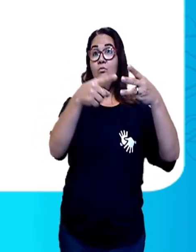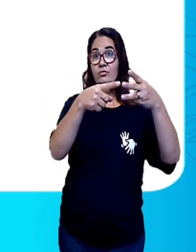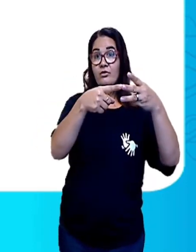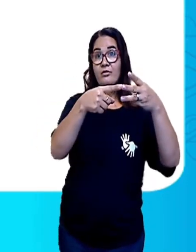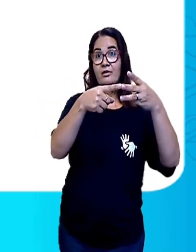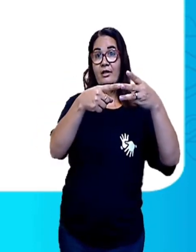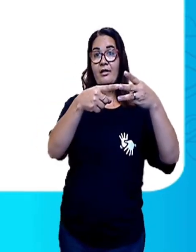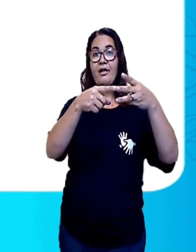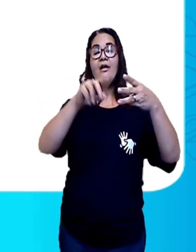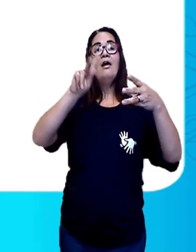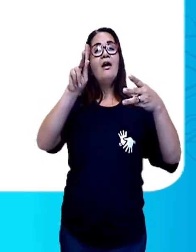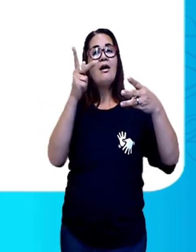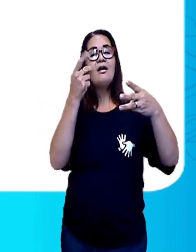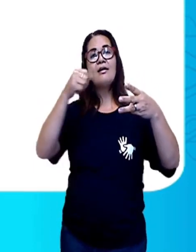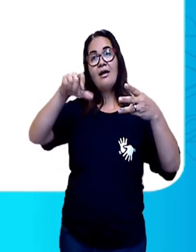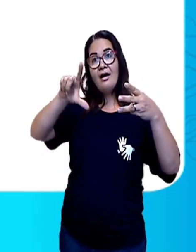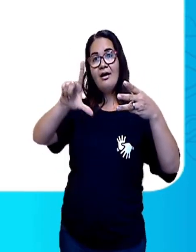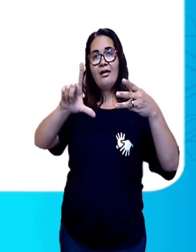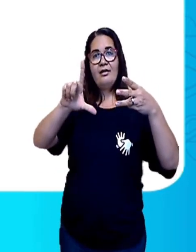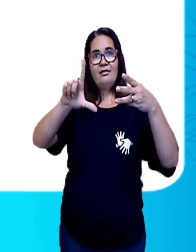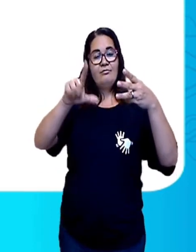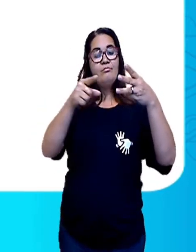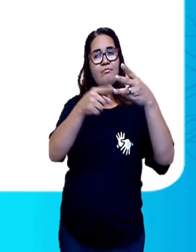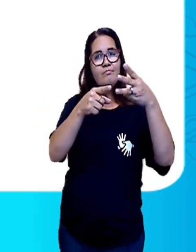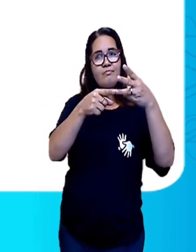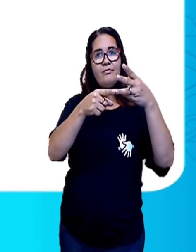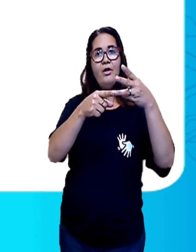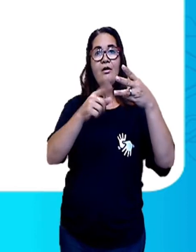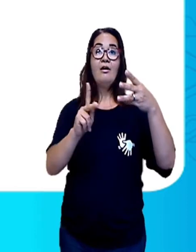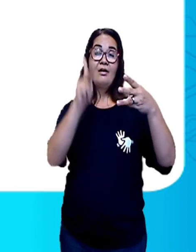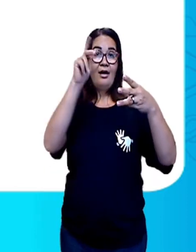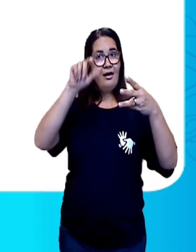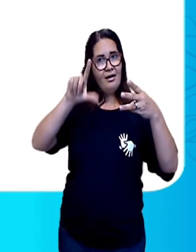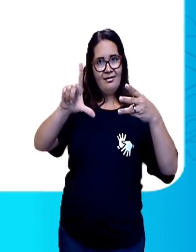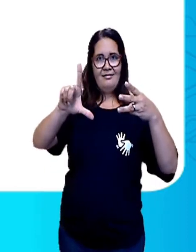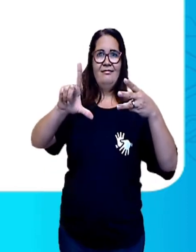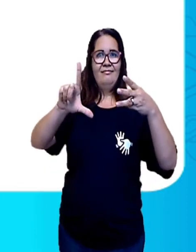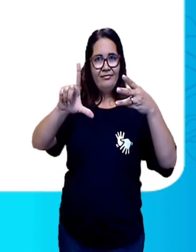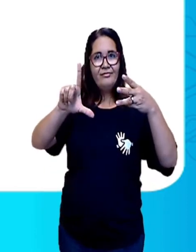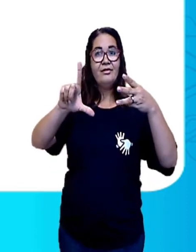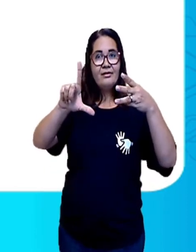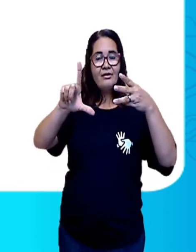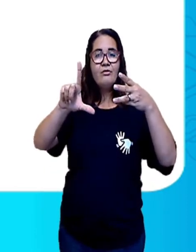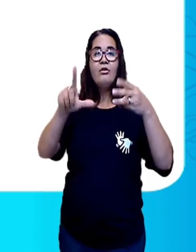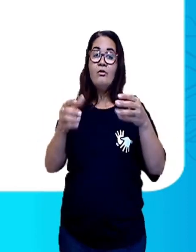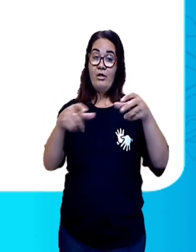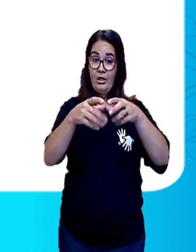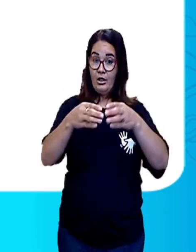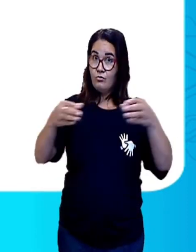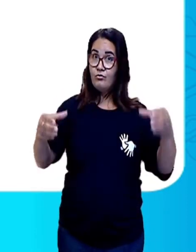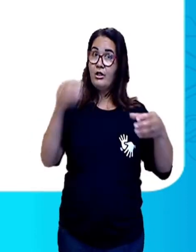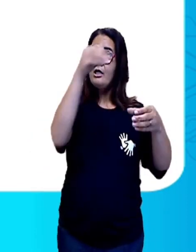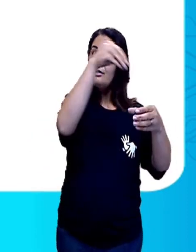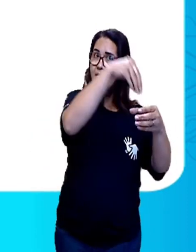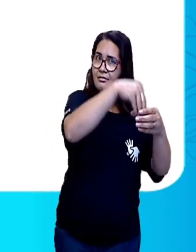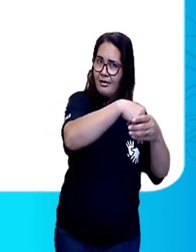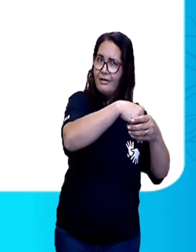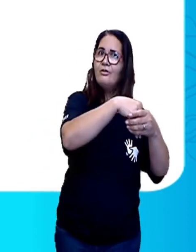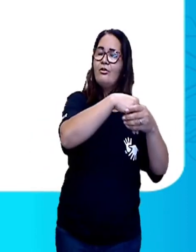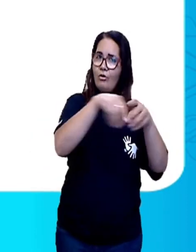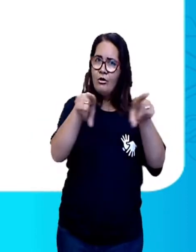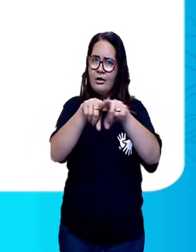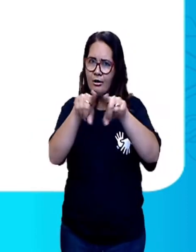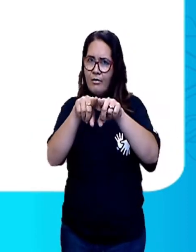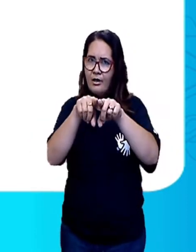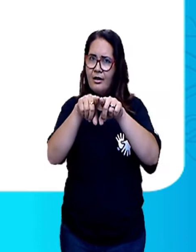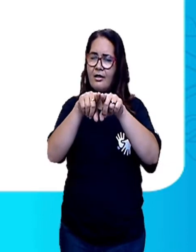sigla HL, e o quilolitro, com a sigla KL. Dentro dessas unidades, é bom que